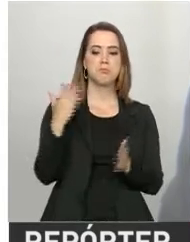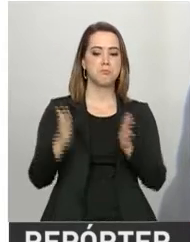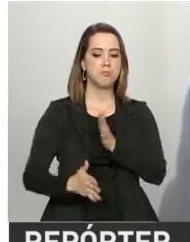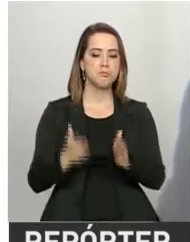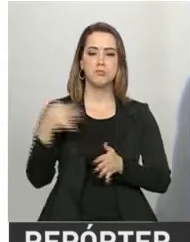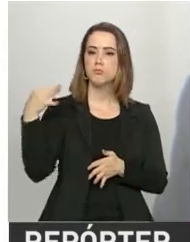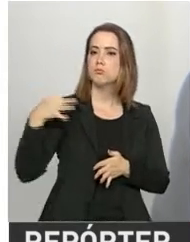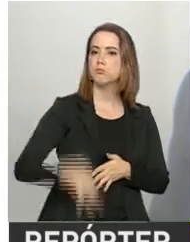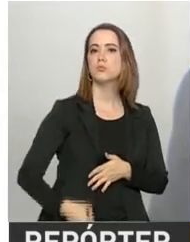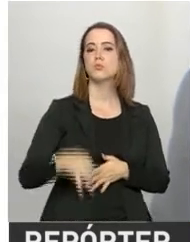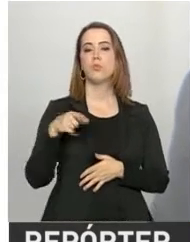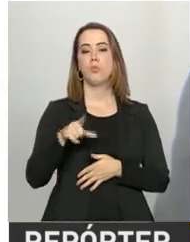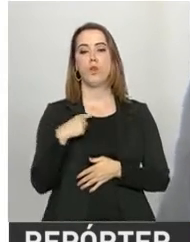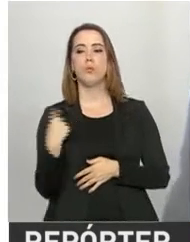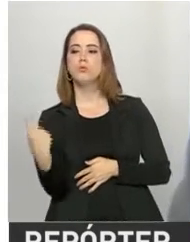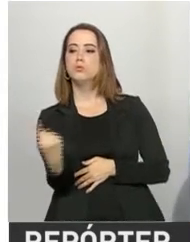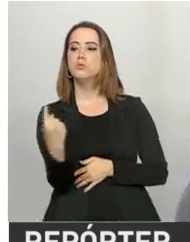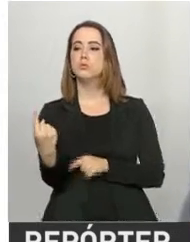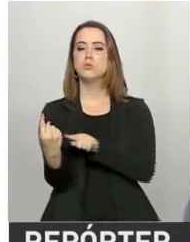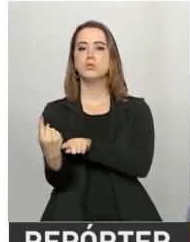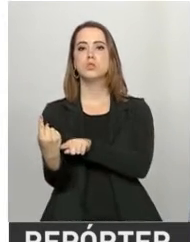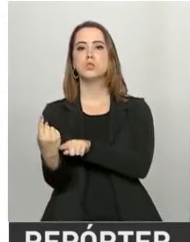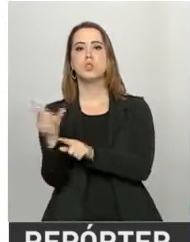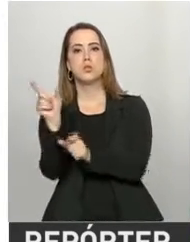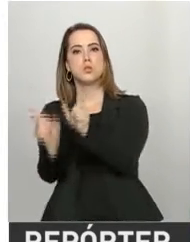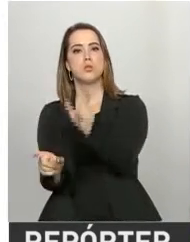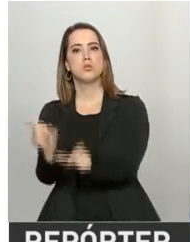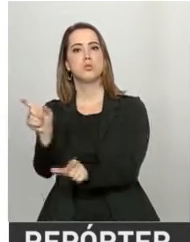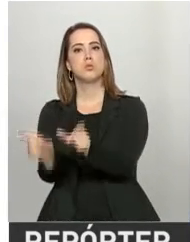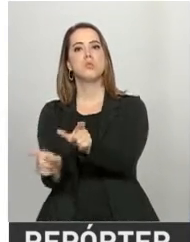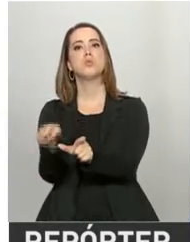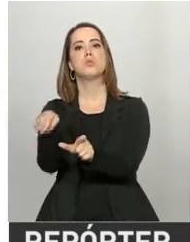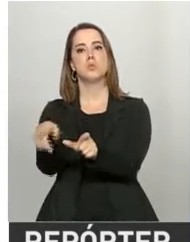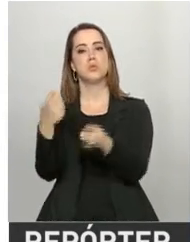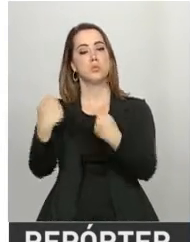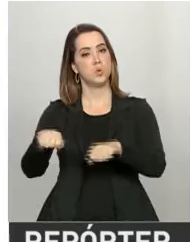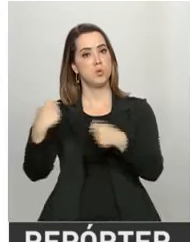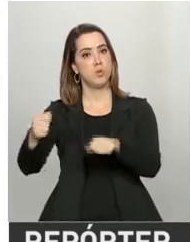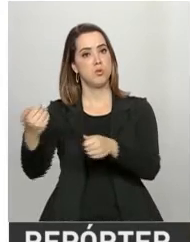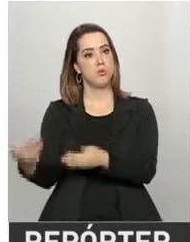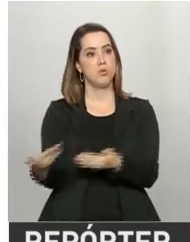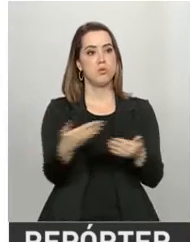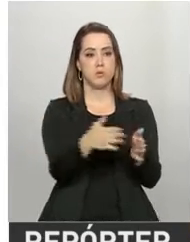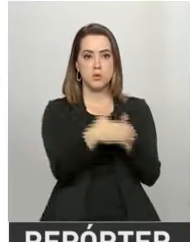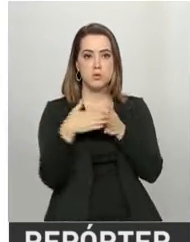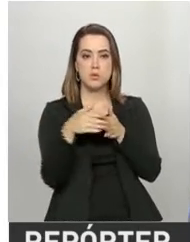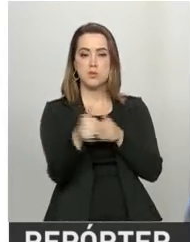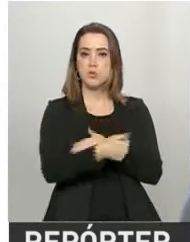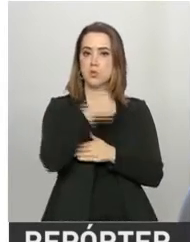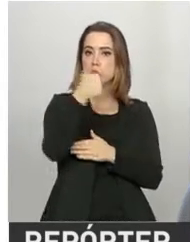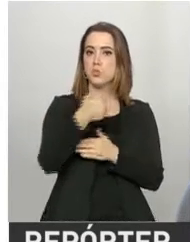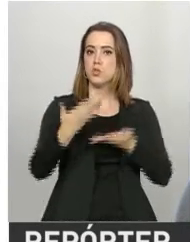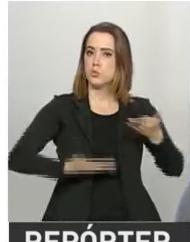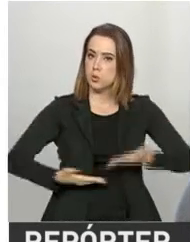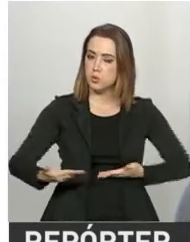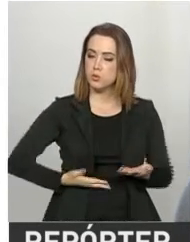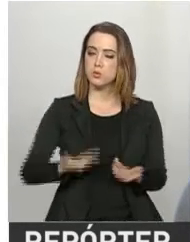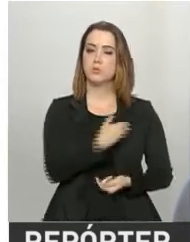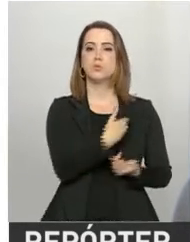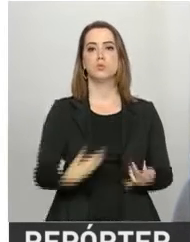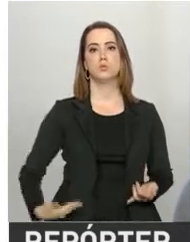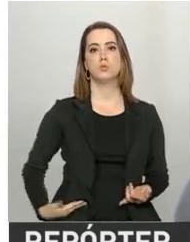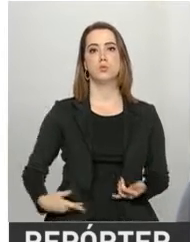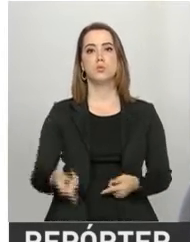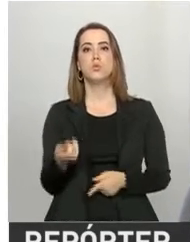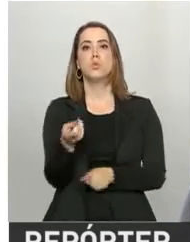lado, temos o cidadão cada vez mais mobilizado em torno da necessidade de melhor oferta de serviços públicos. De outro